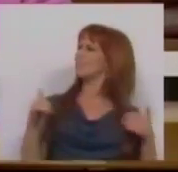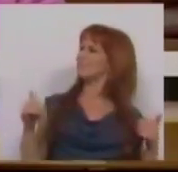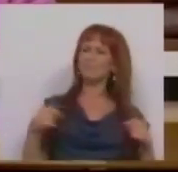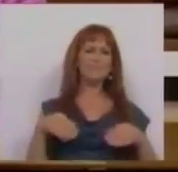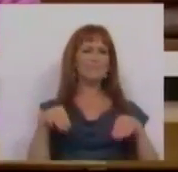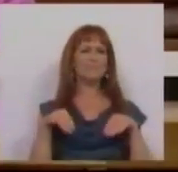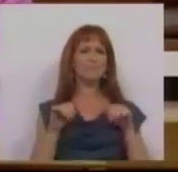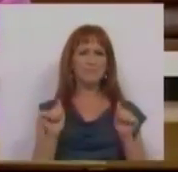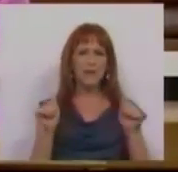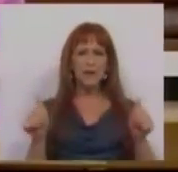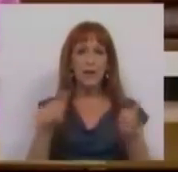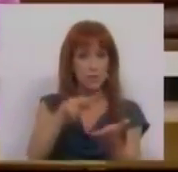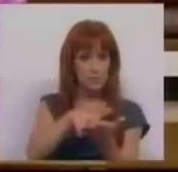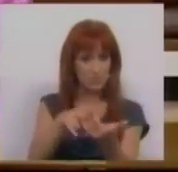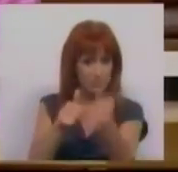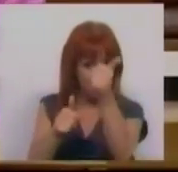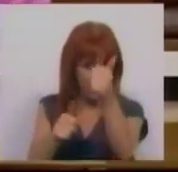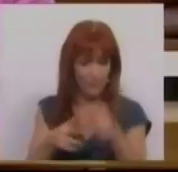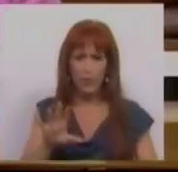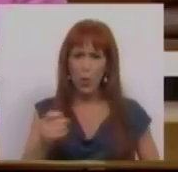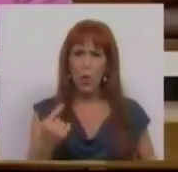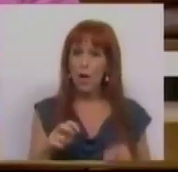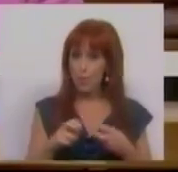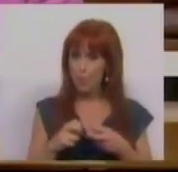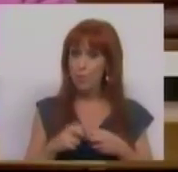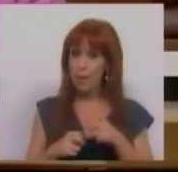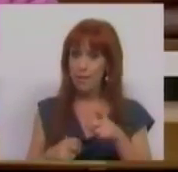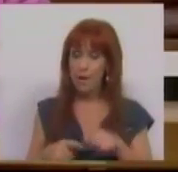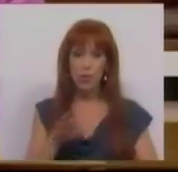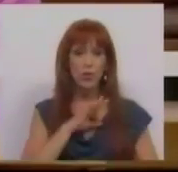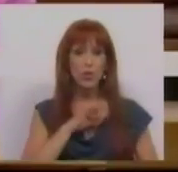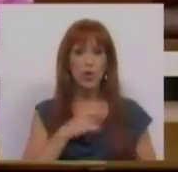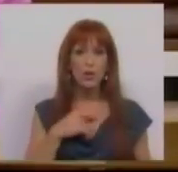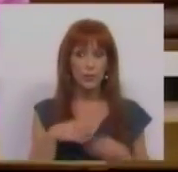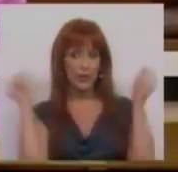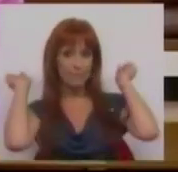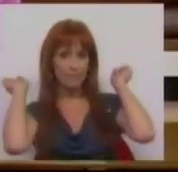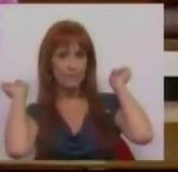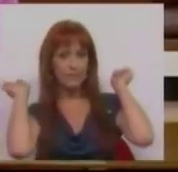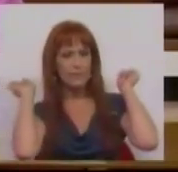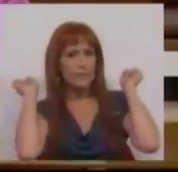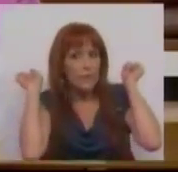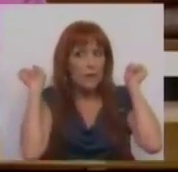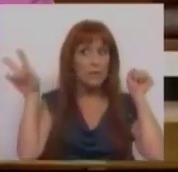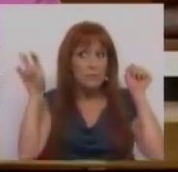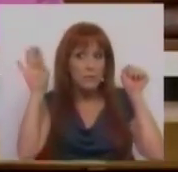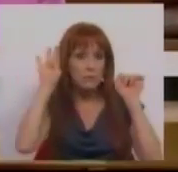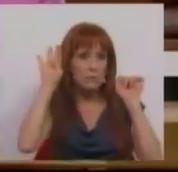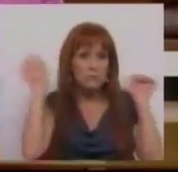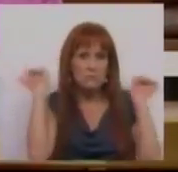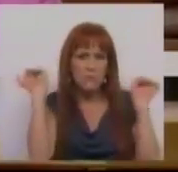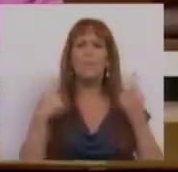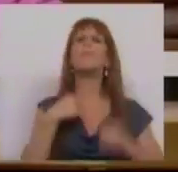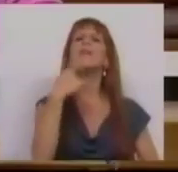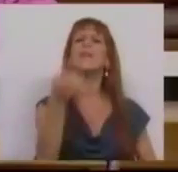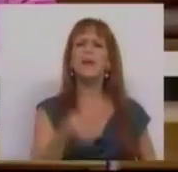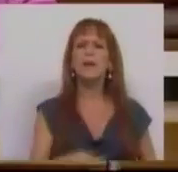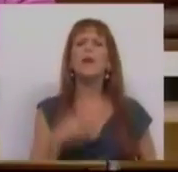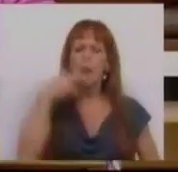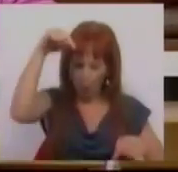bem deitadas? É que, quando há um problema, o senhor desaparece, nem se ouve. Mas